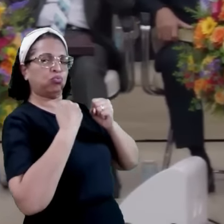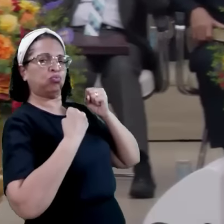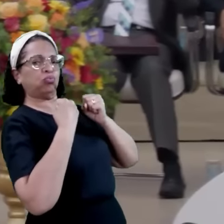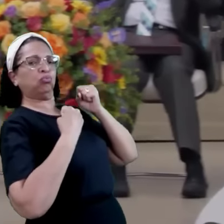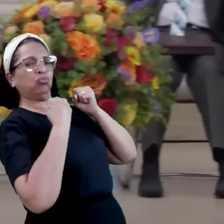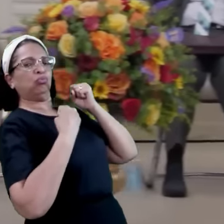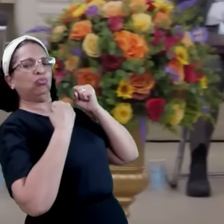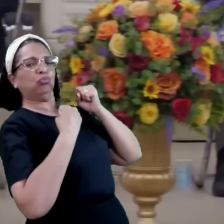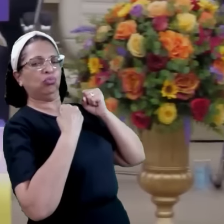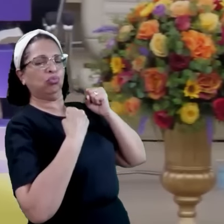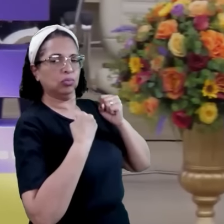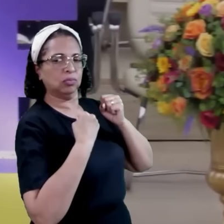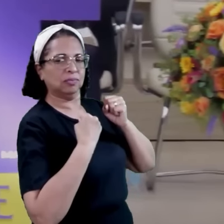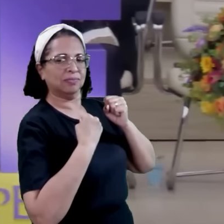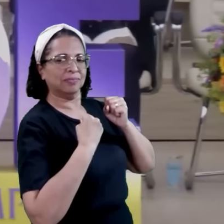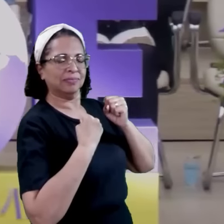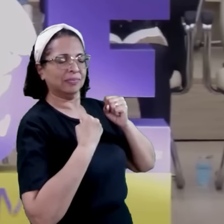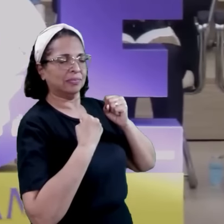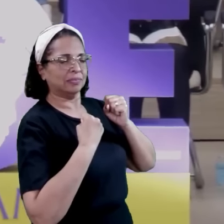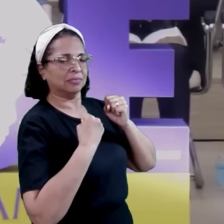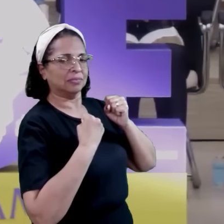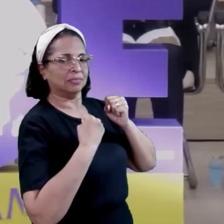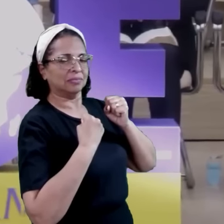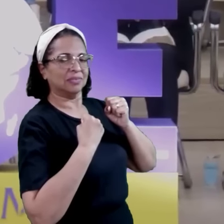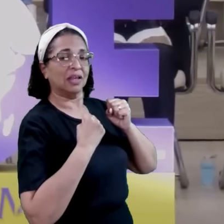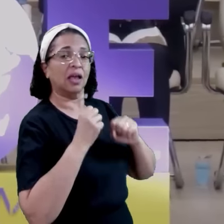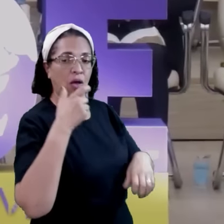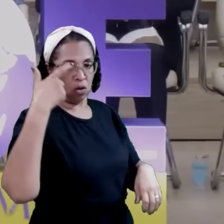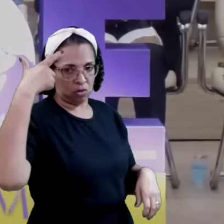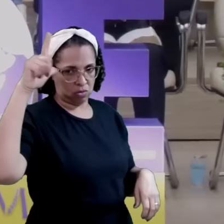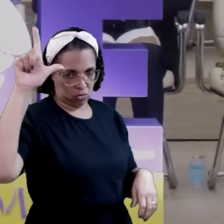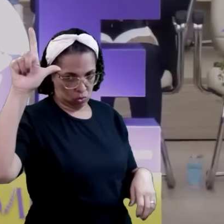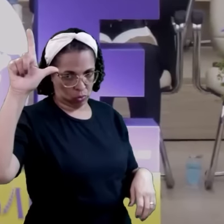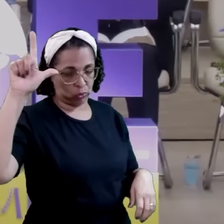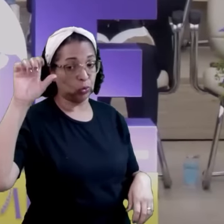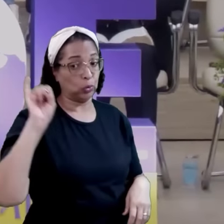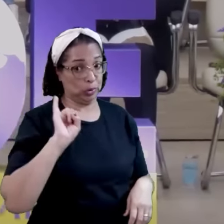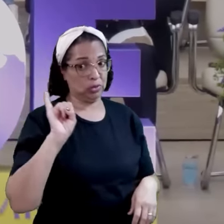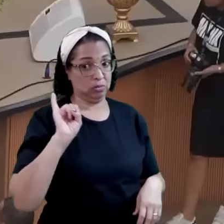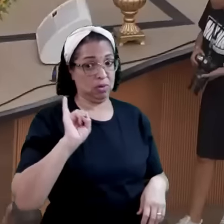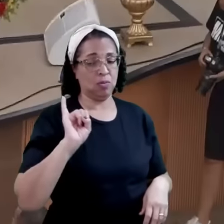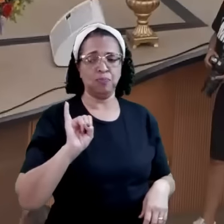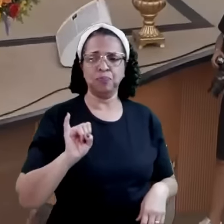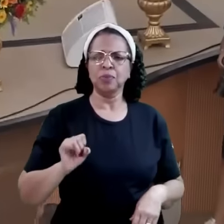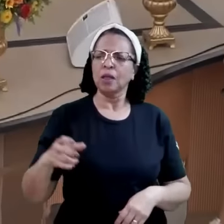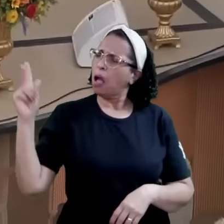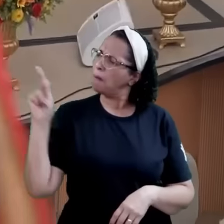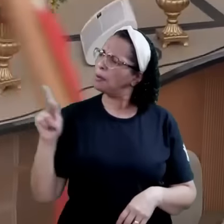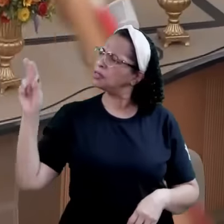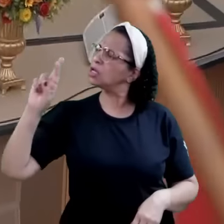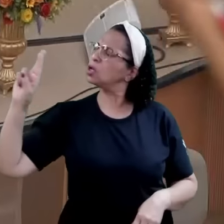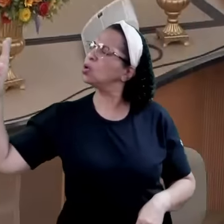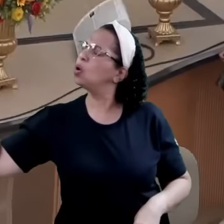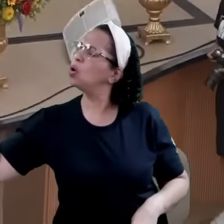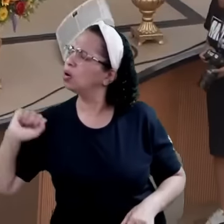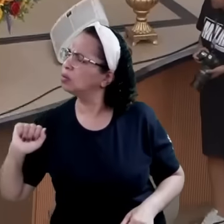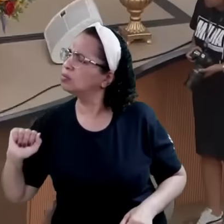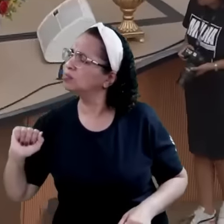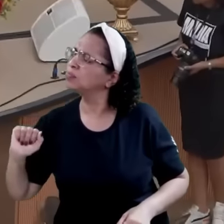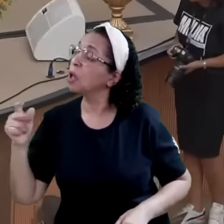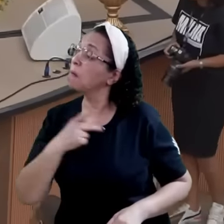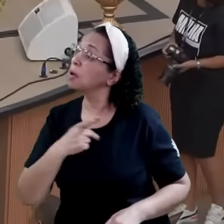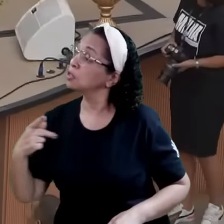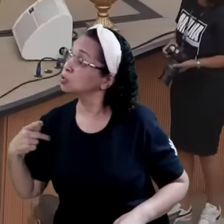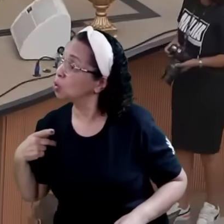Isaías Pai do senhor pastor onde o senhor tá indo Ah tô procurando uma vaga disz que não tem vaga para mim como não tem vaga abaixa a corrente irmão deixa o irmão é o pastor